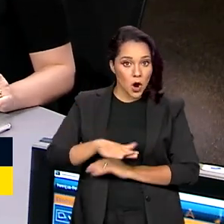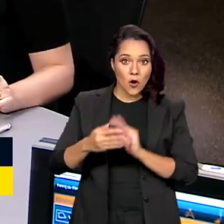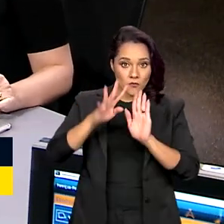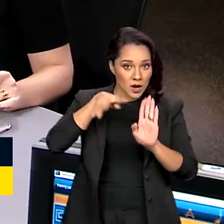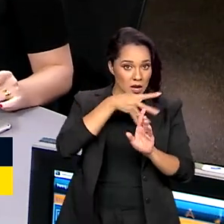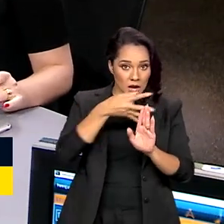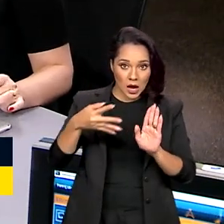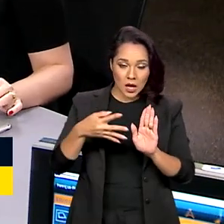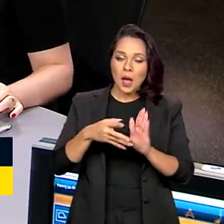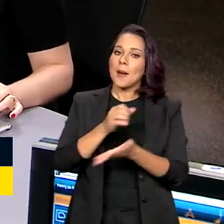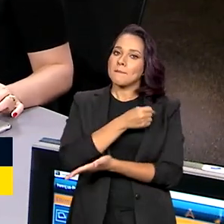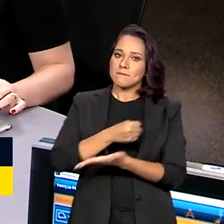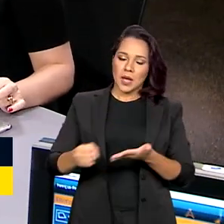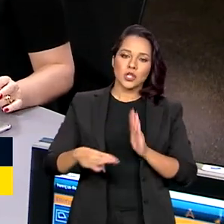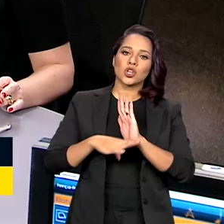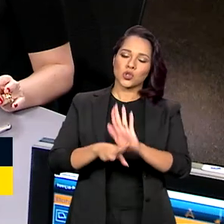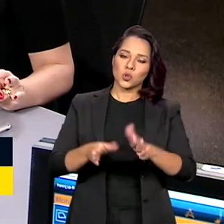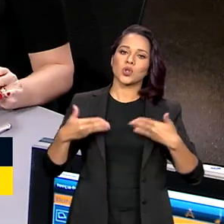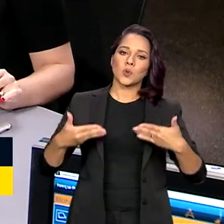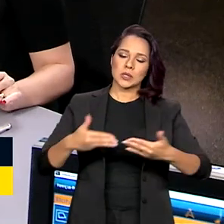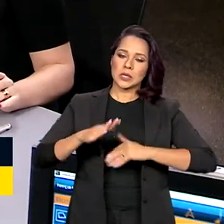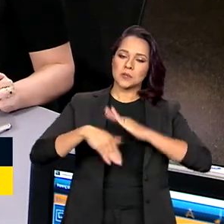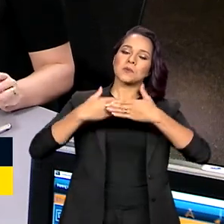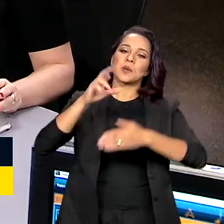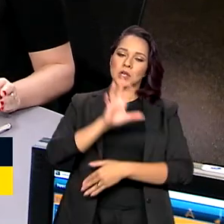custos perdem a ajuda do Ministério do